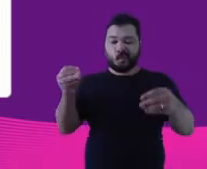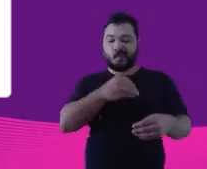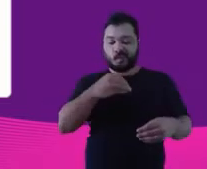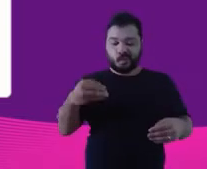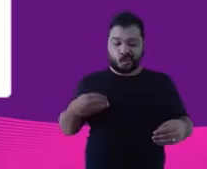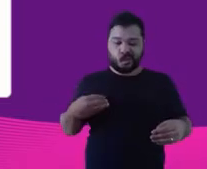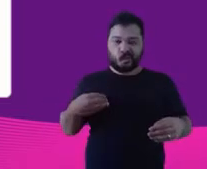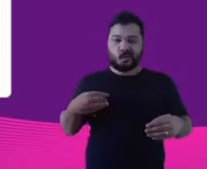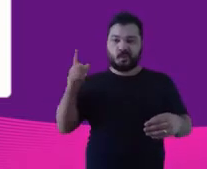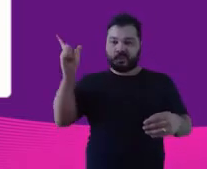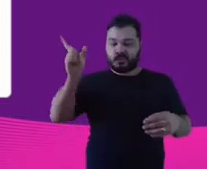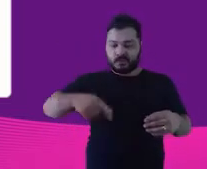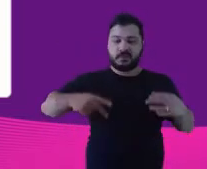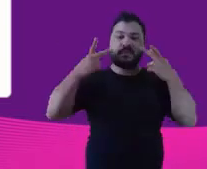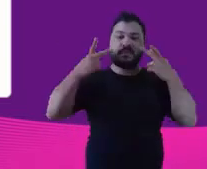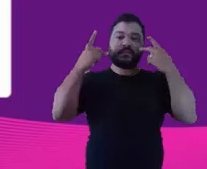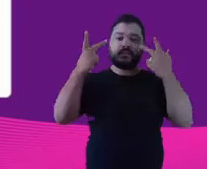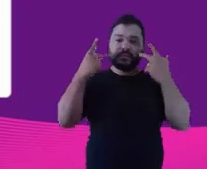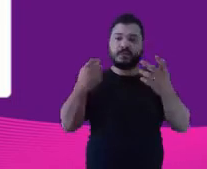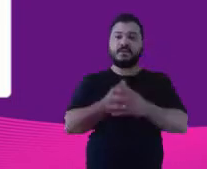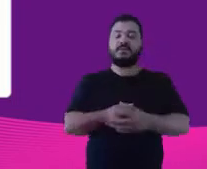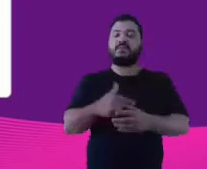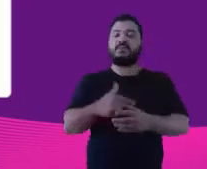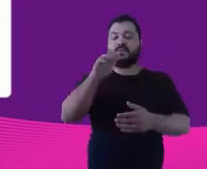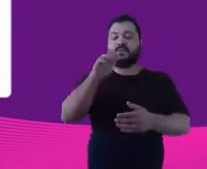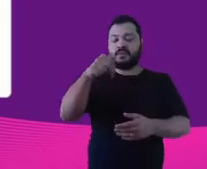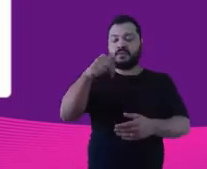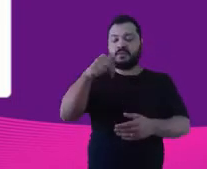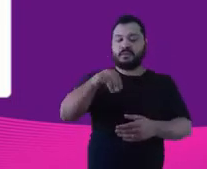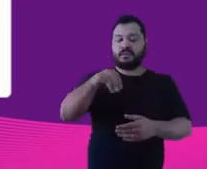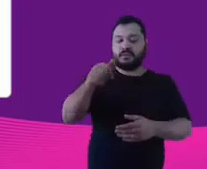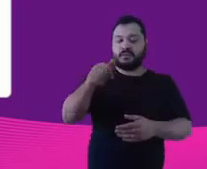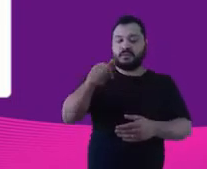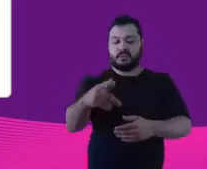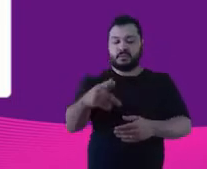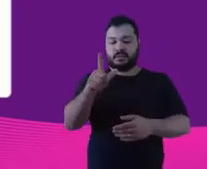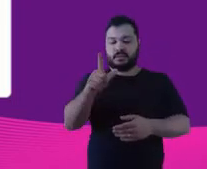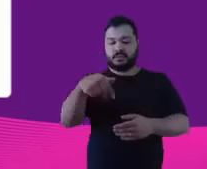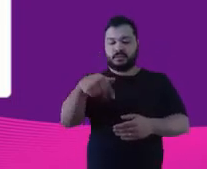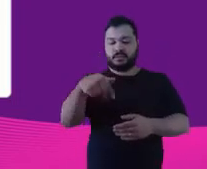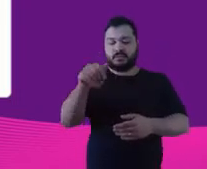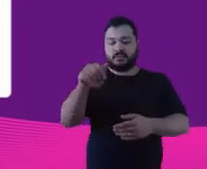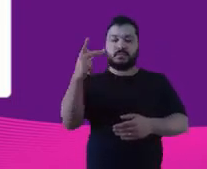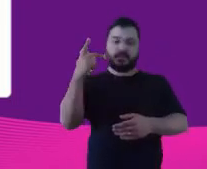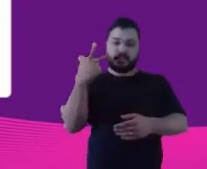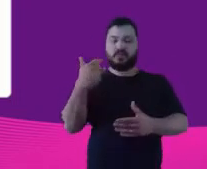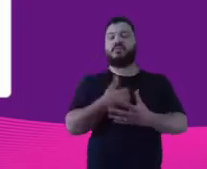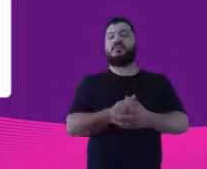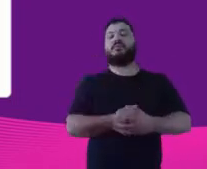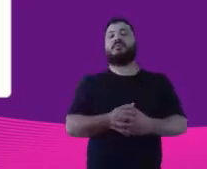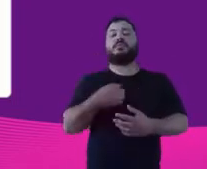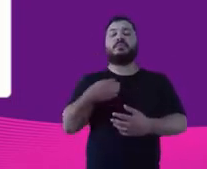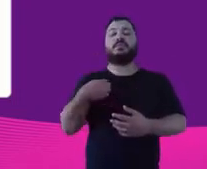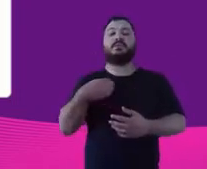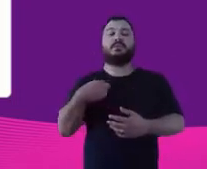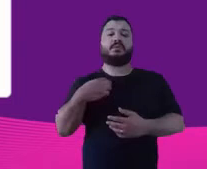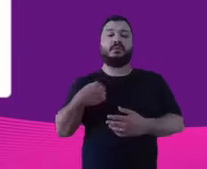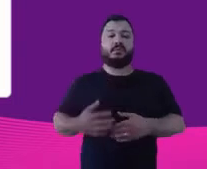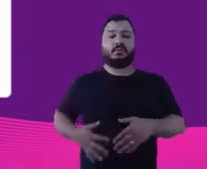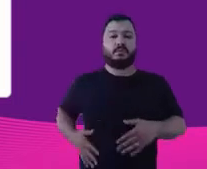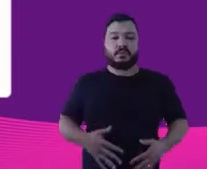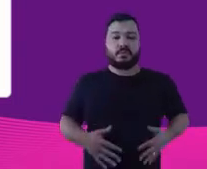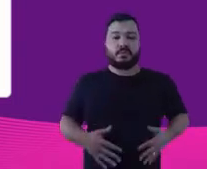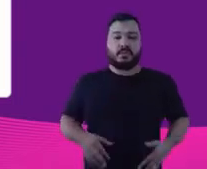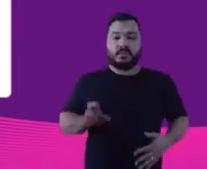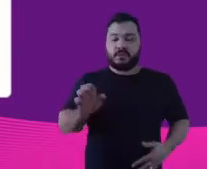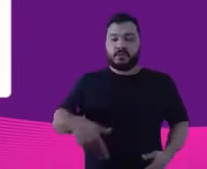estão normais, não tem anemia, plaquetas normais, sem hipercalcemia ou alteração de função renal, e